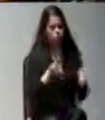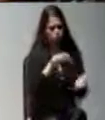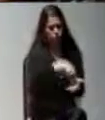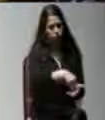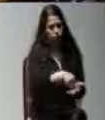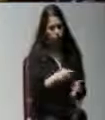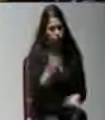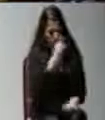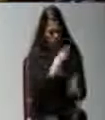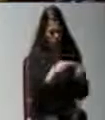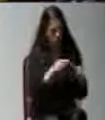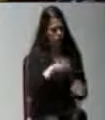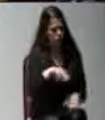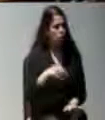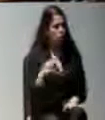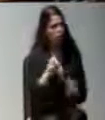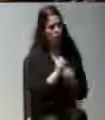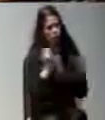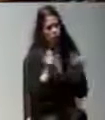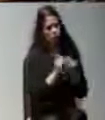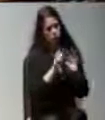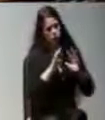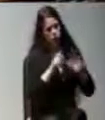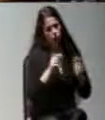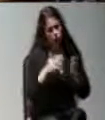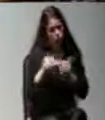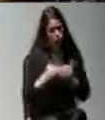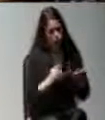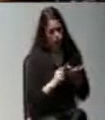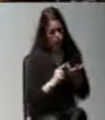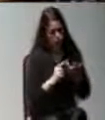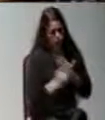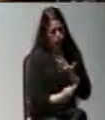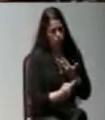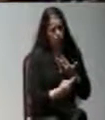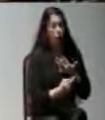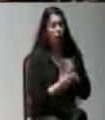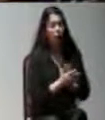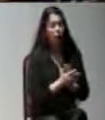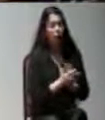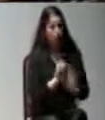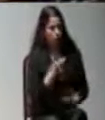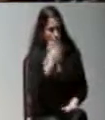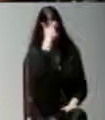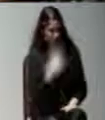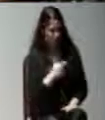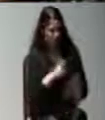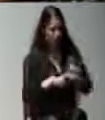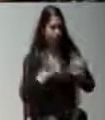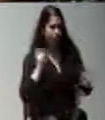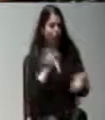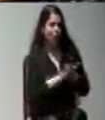não impossível, fazer todas essas reivindicações sem a autonomia dos corpos.